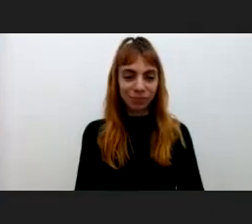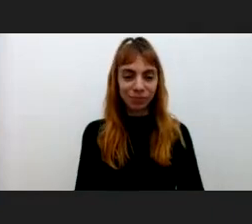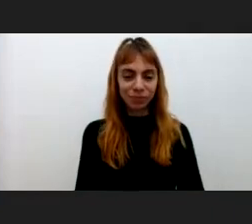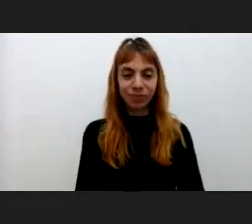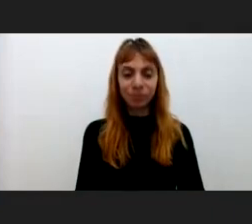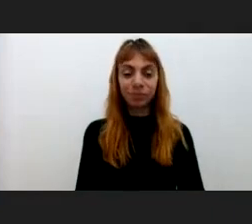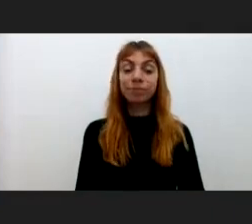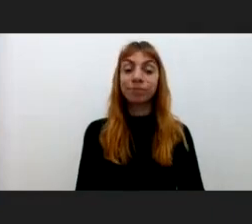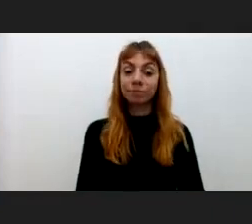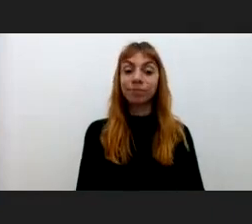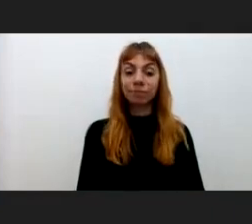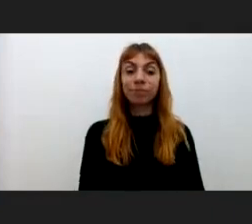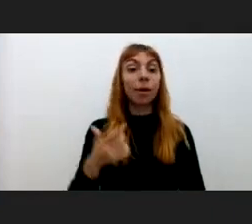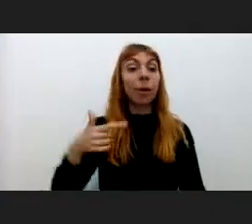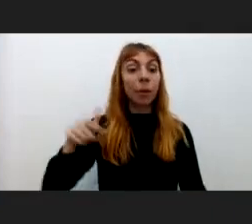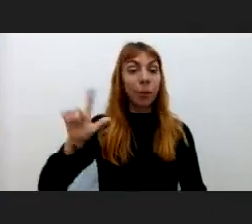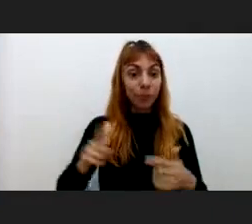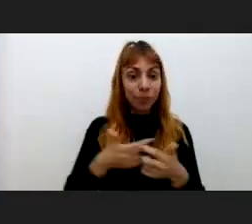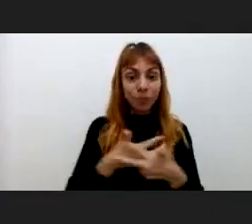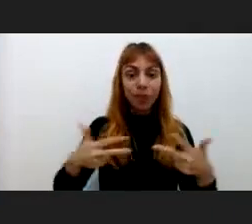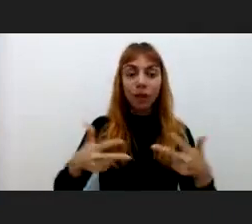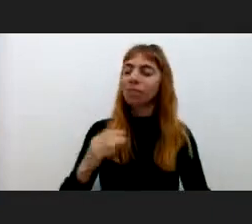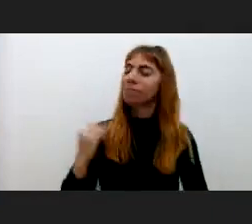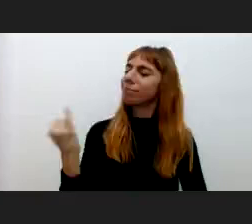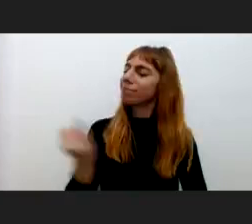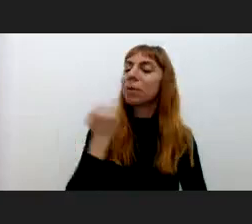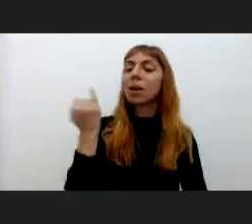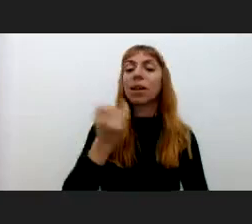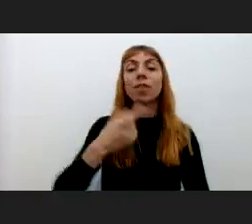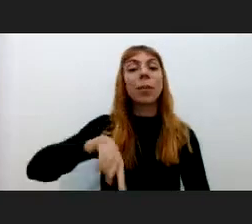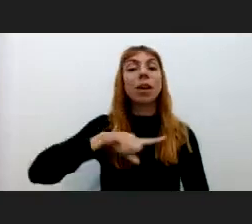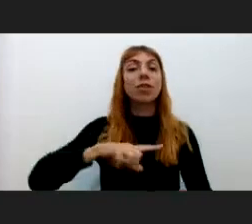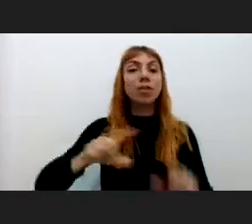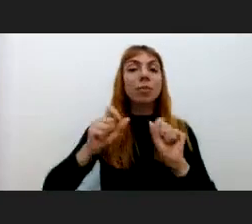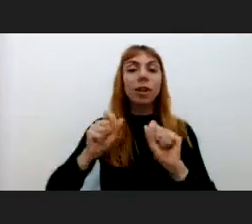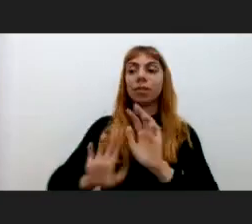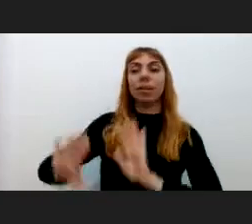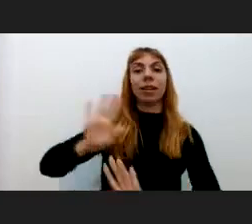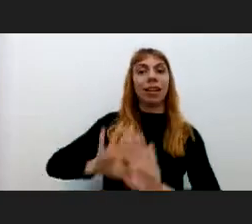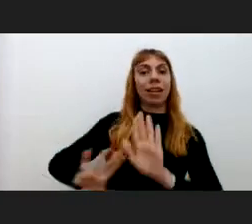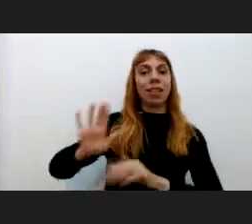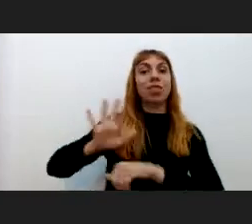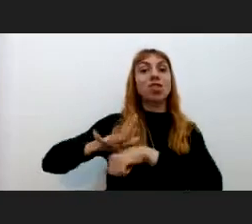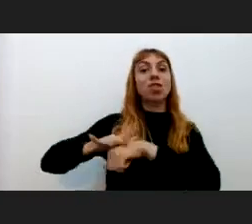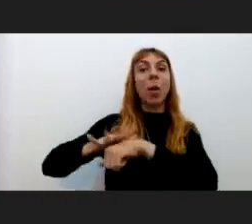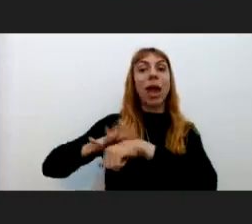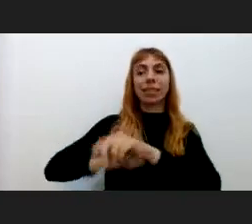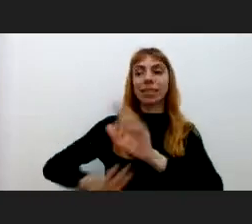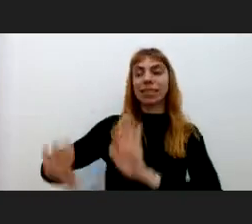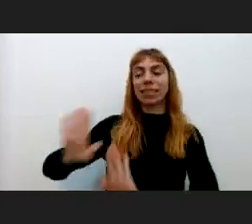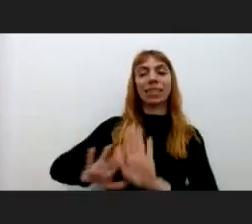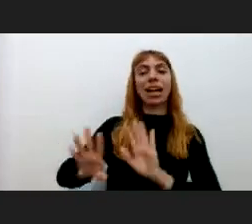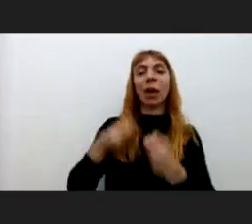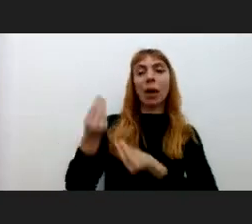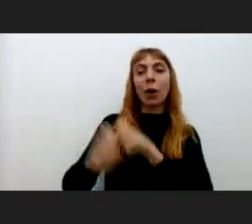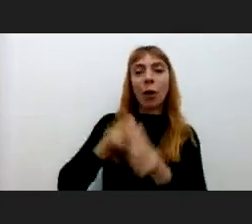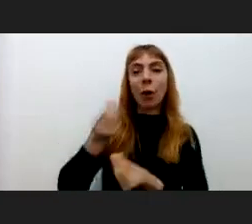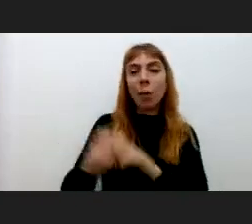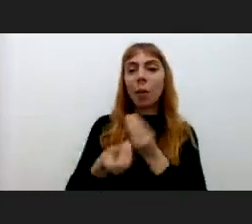Uma coisa importante para a gente prevenir as doenças é a gente